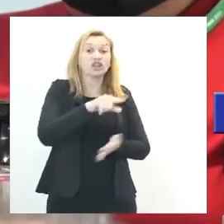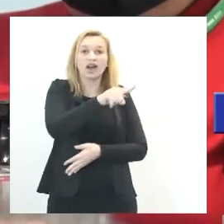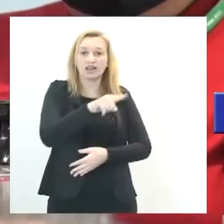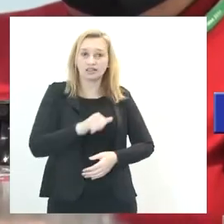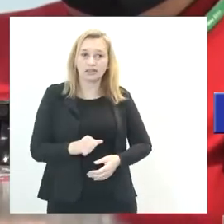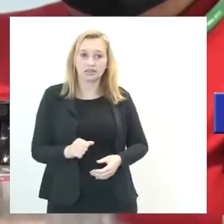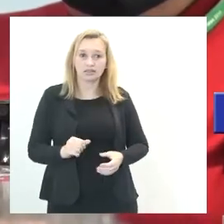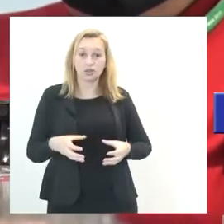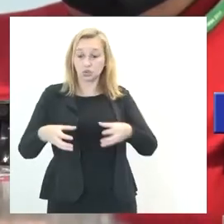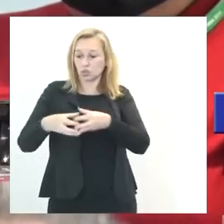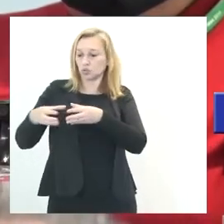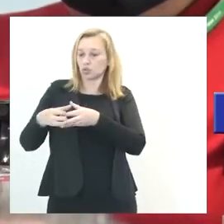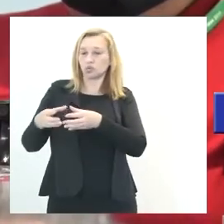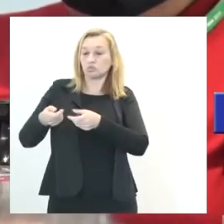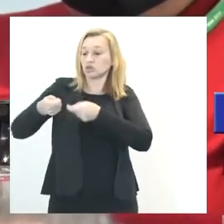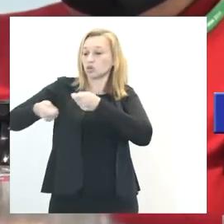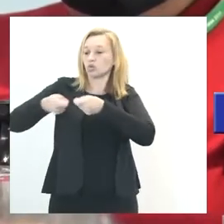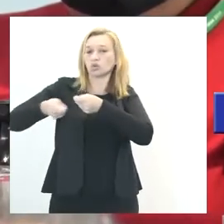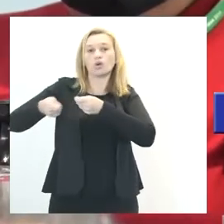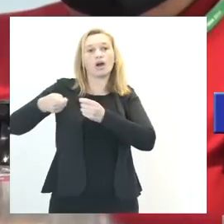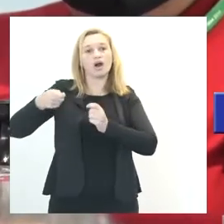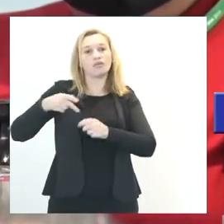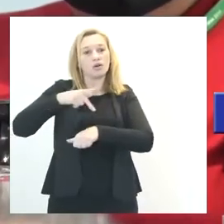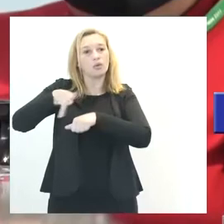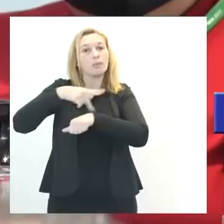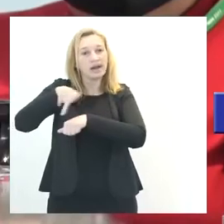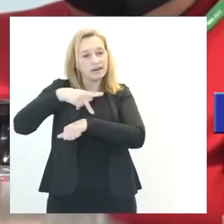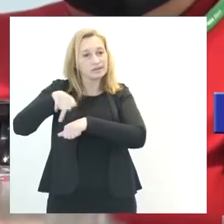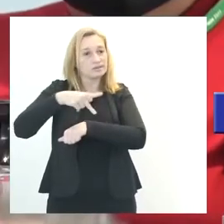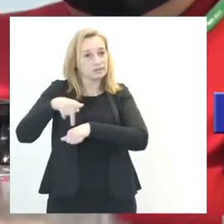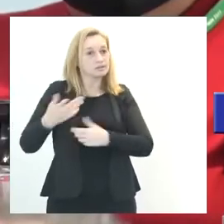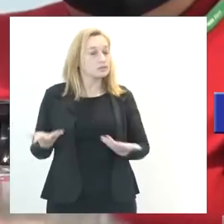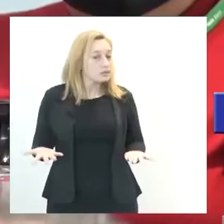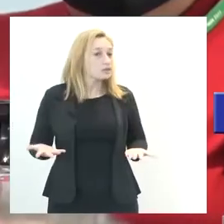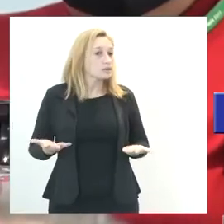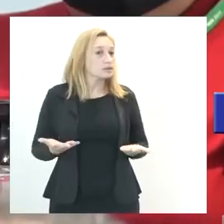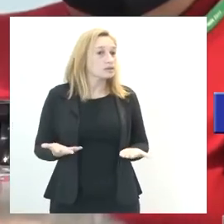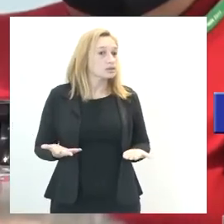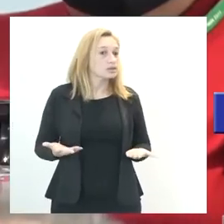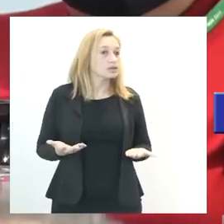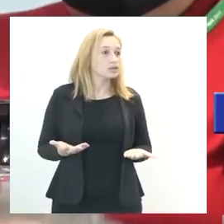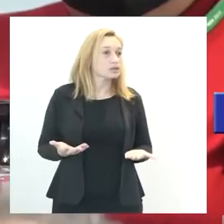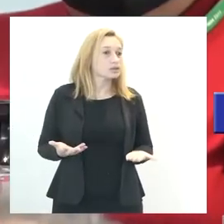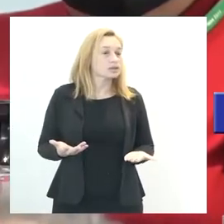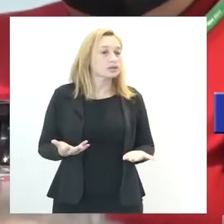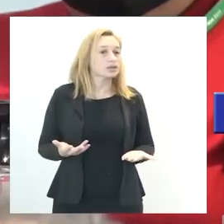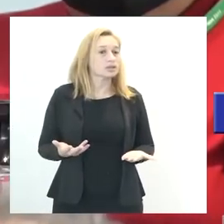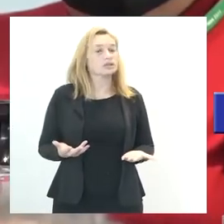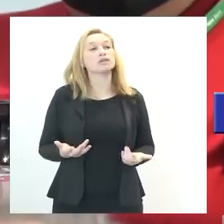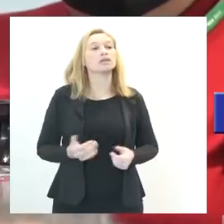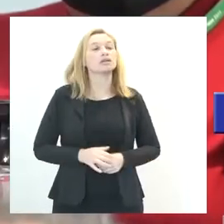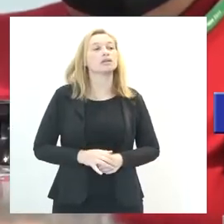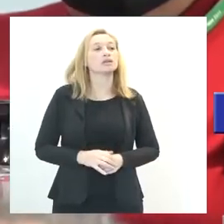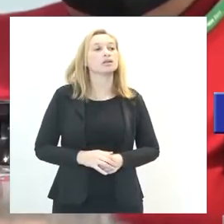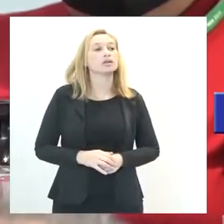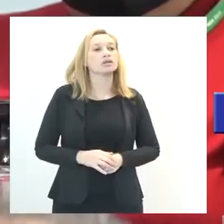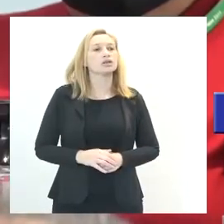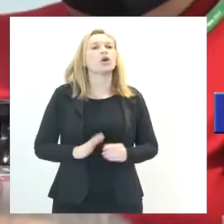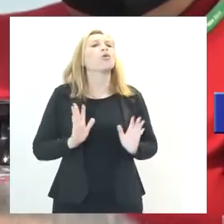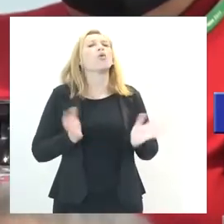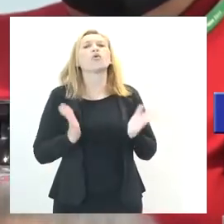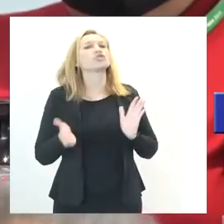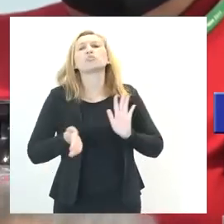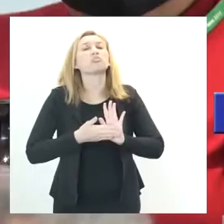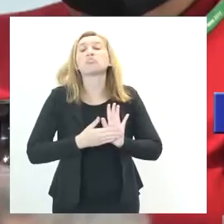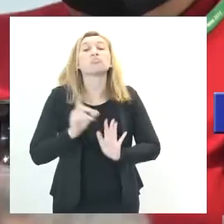que dominavam o país e perpetuavam o que a gente tinha até a década de 30 e o que